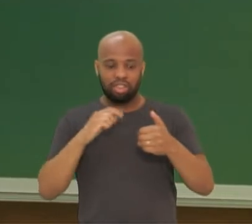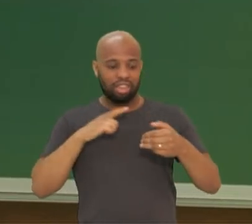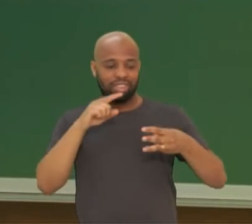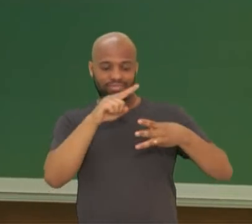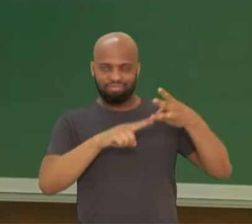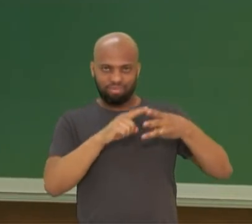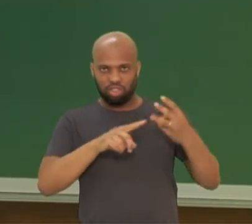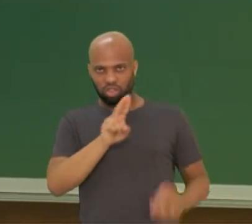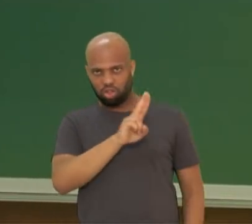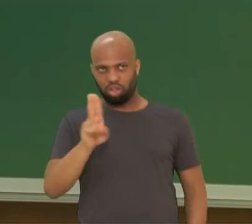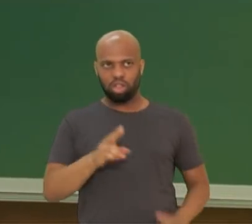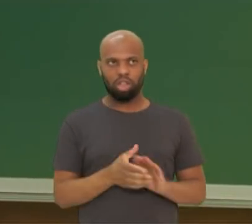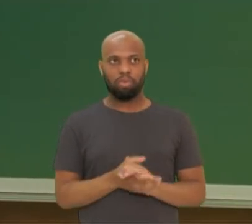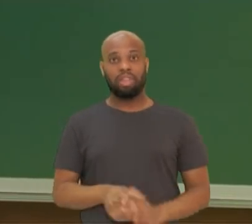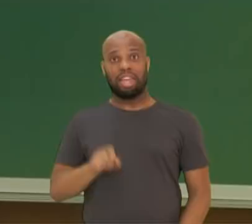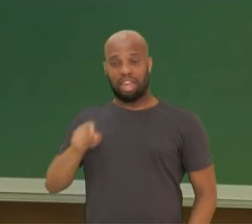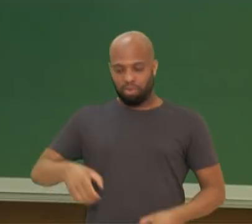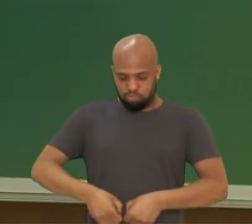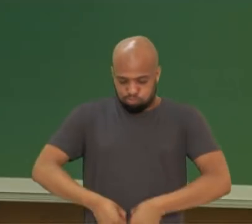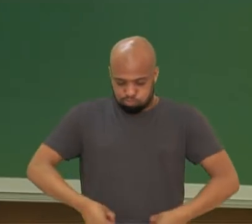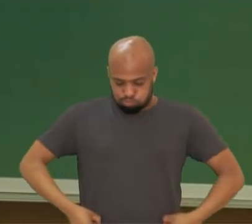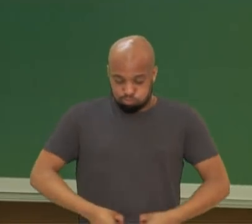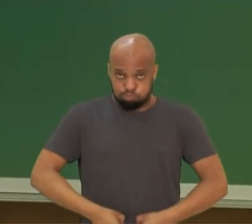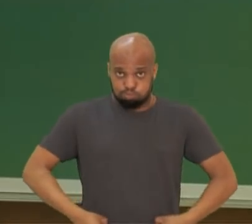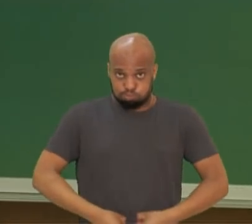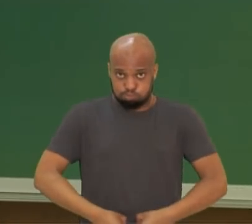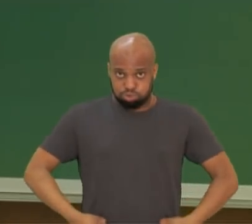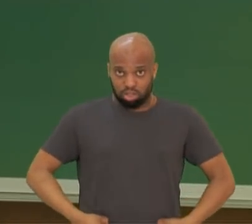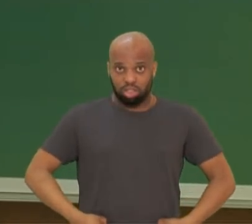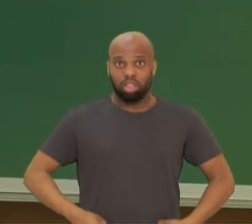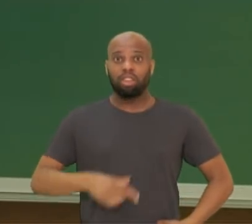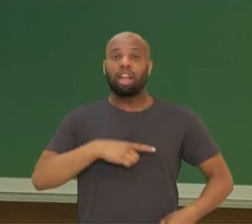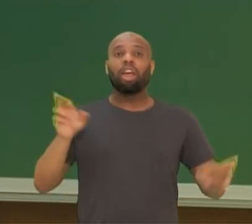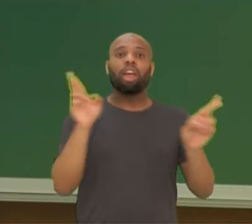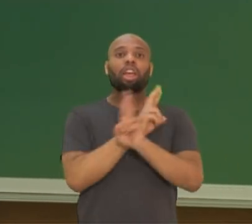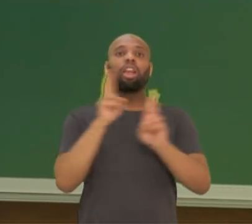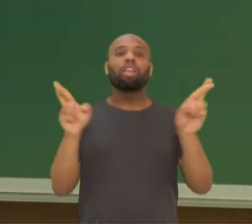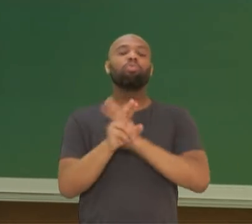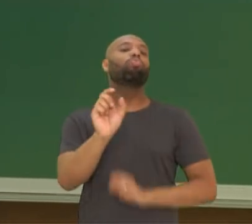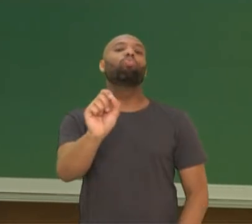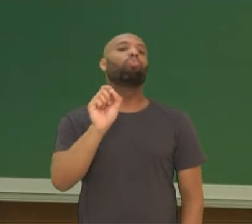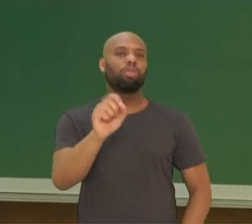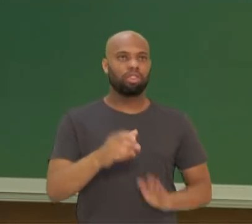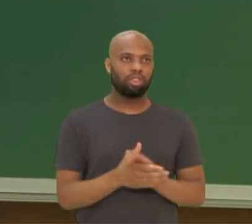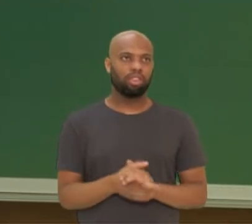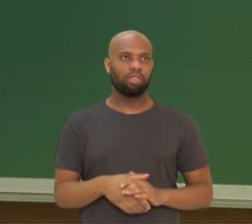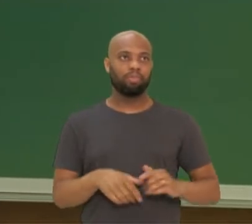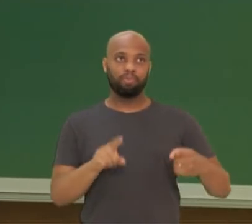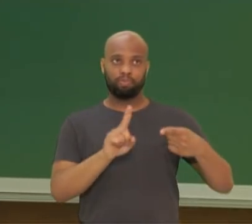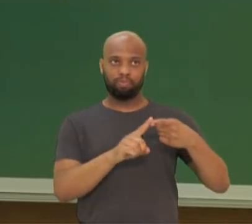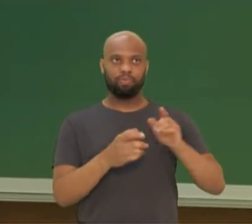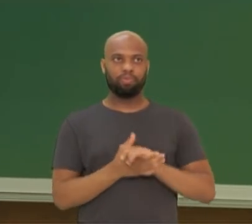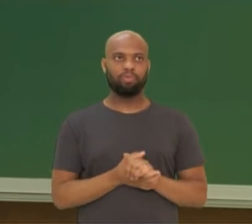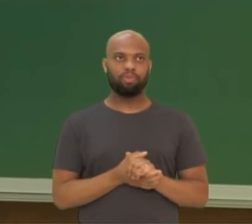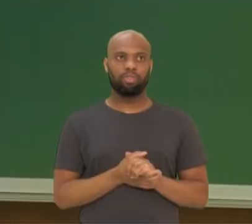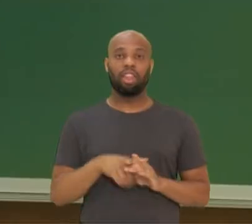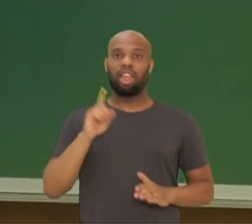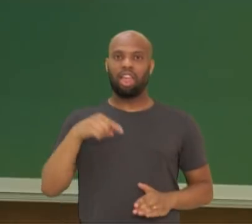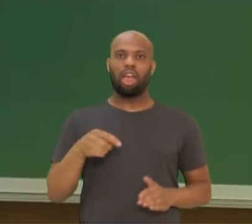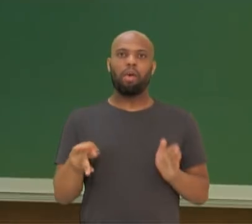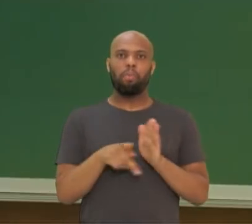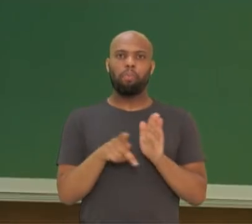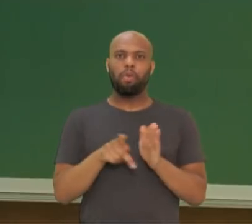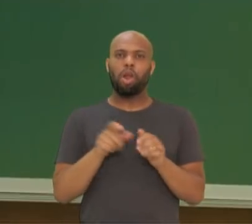reto. Esse intestino, o grosso, ele está relacionado com a alternativa a